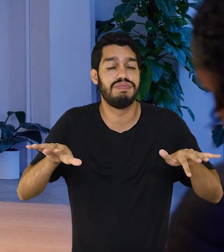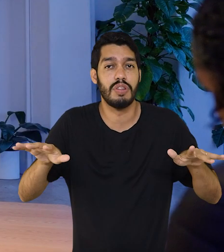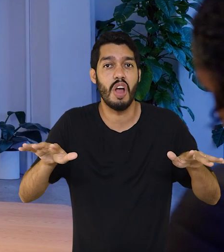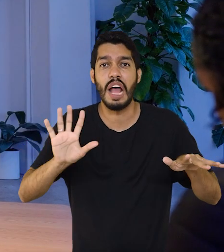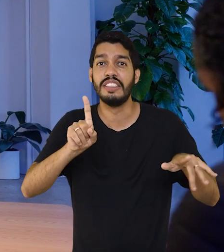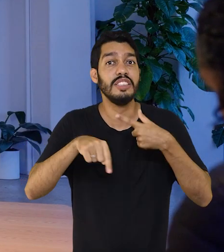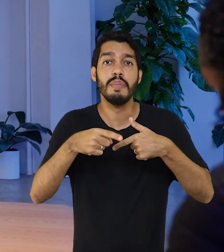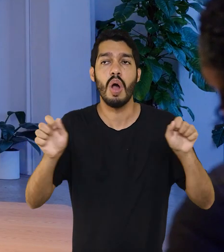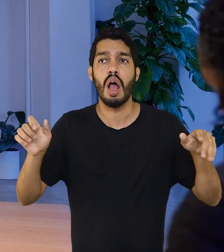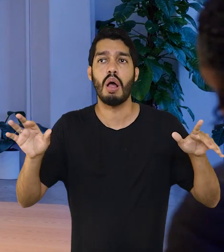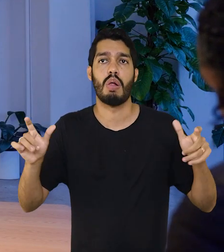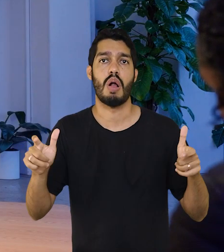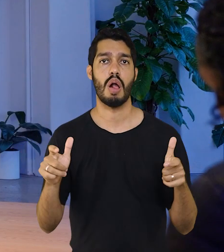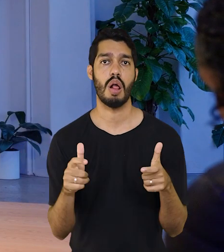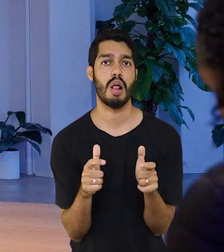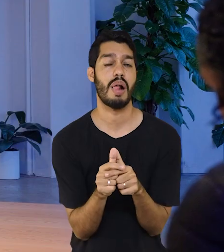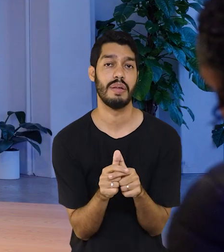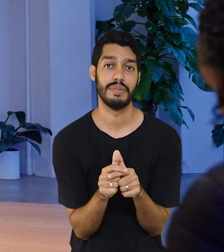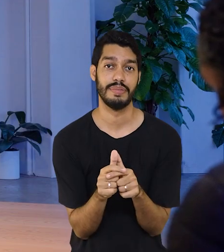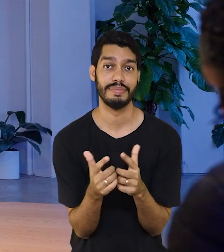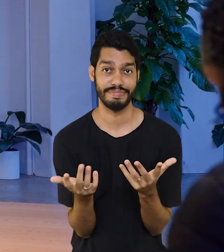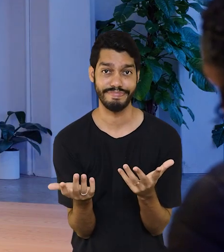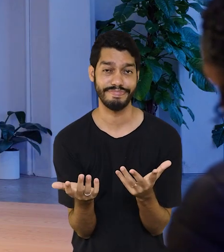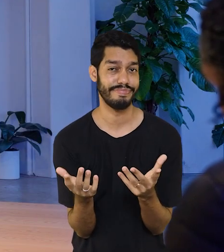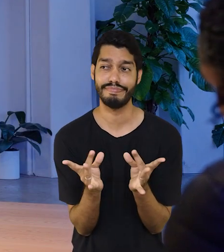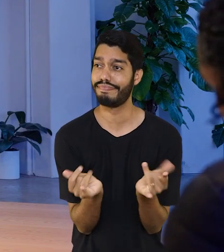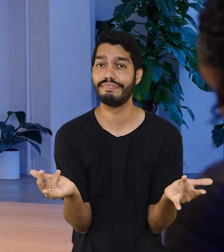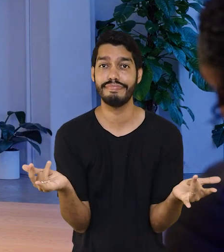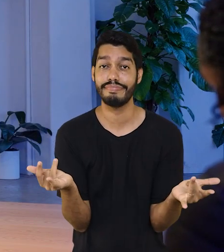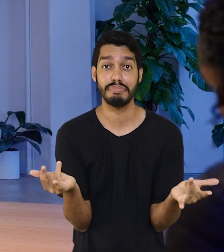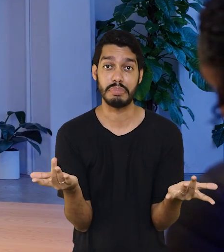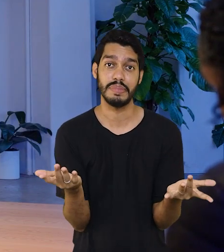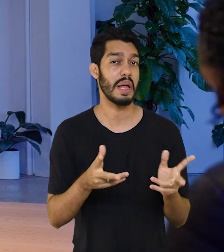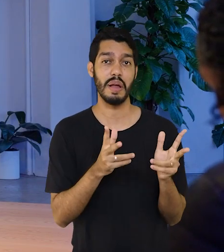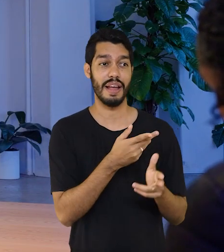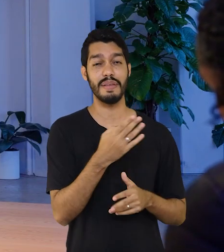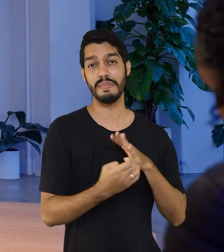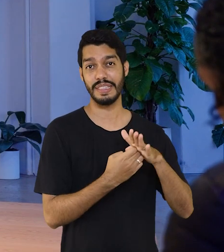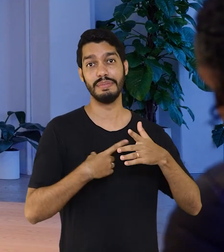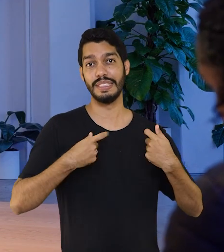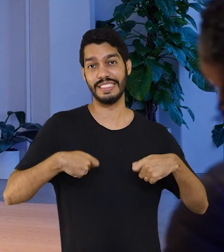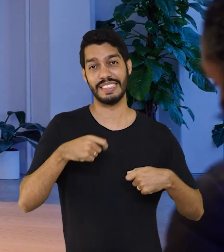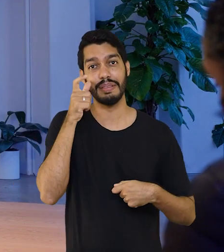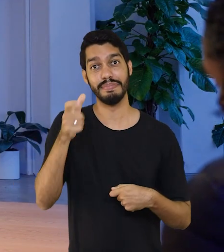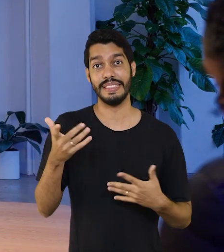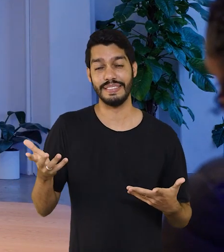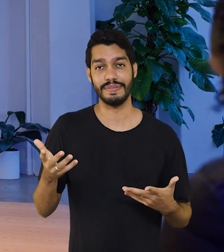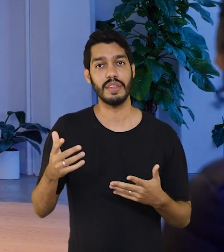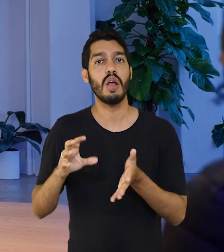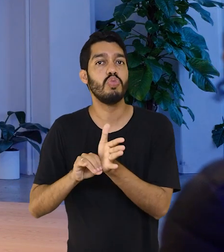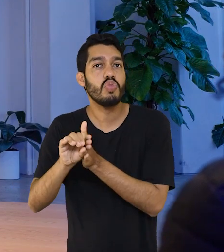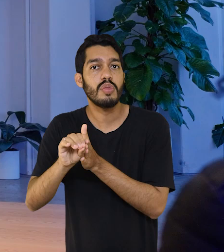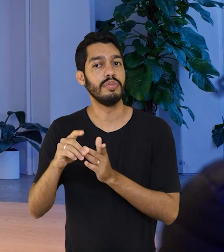explodiu, morreu, certo? E para muitas empresas é relevante e importante saber que isso está acontecendo. O Google, por exemplo,